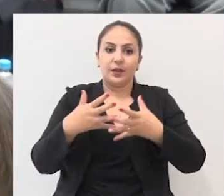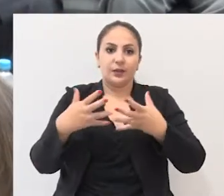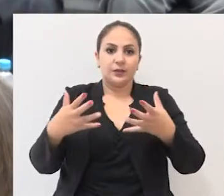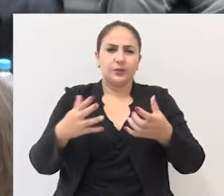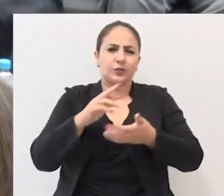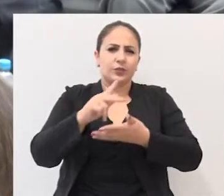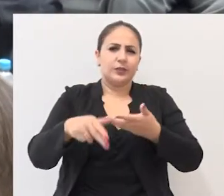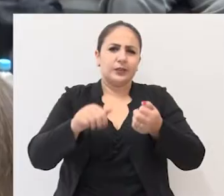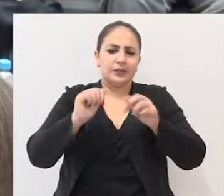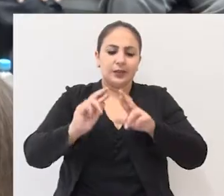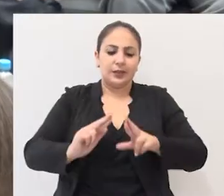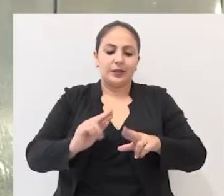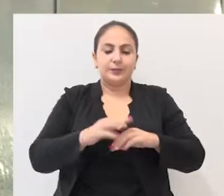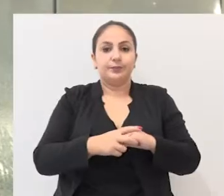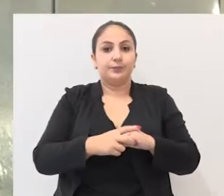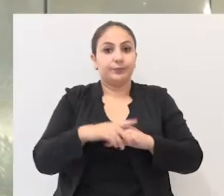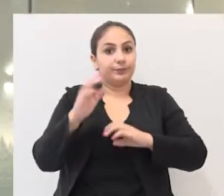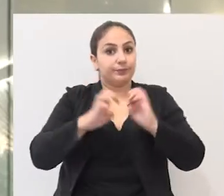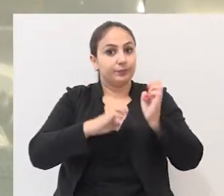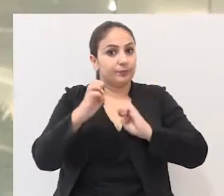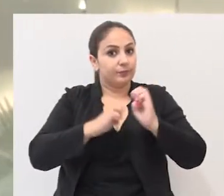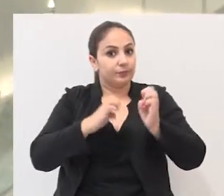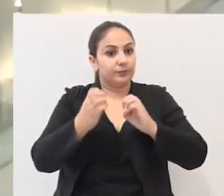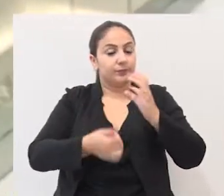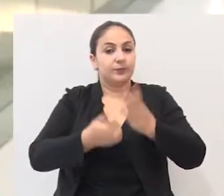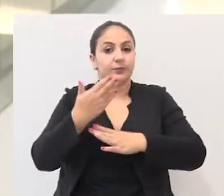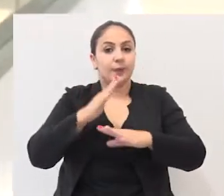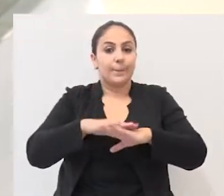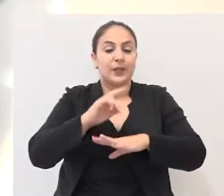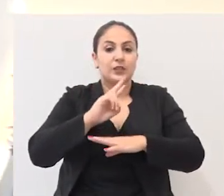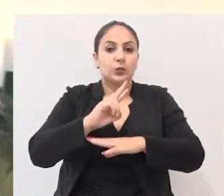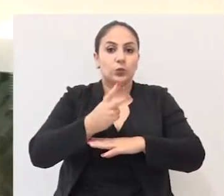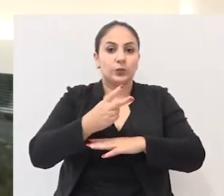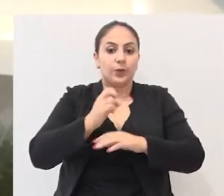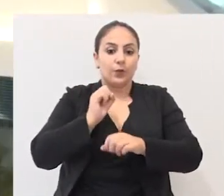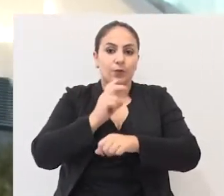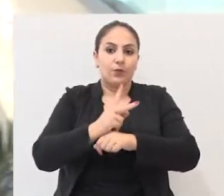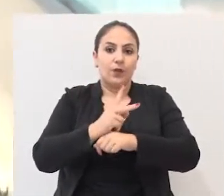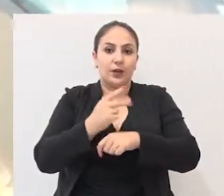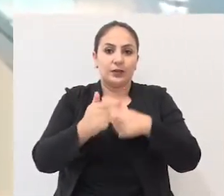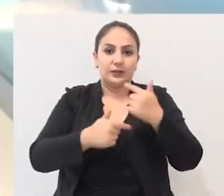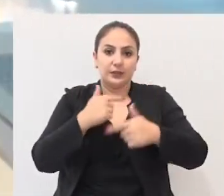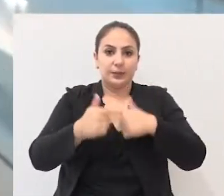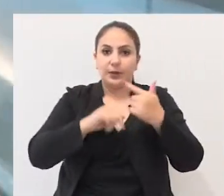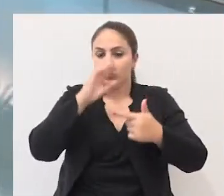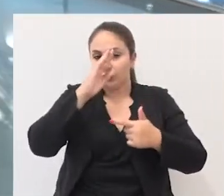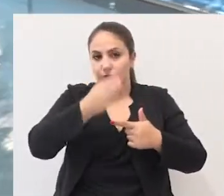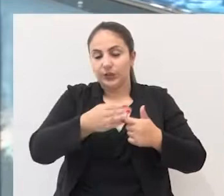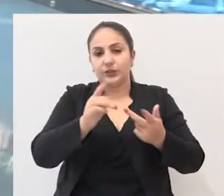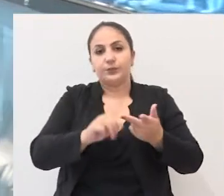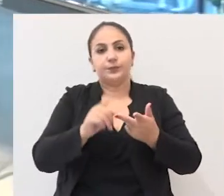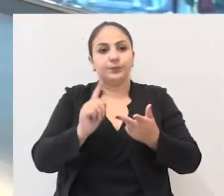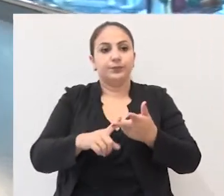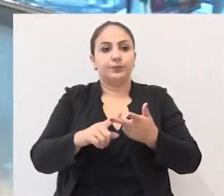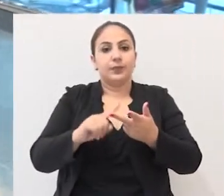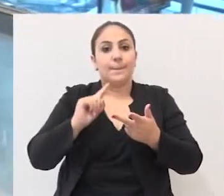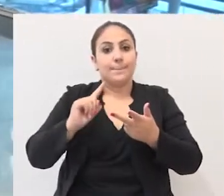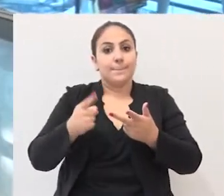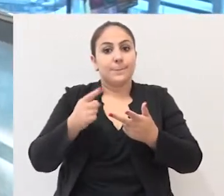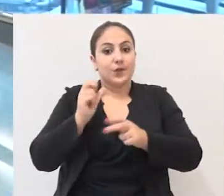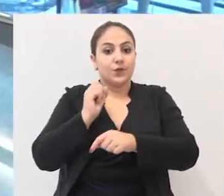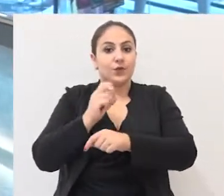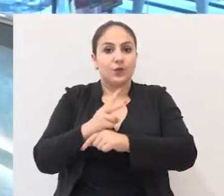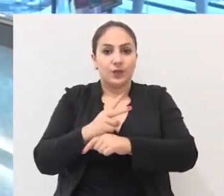em diversos setores. O empreendimento gerou mais de 2.000 vagas diretas de emprego e outras